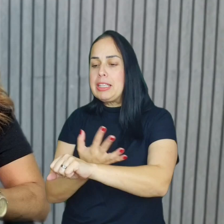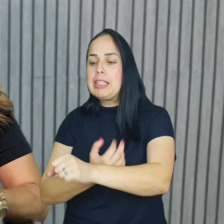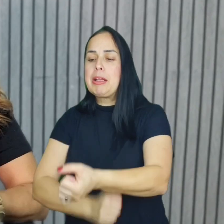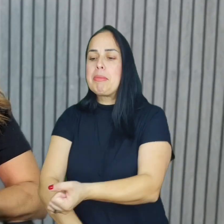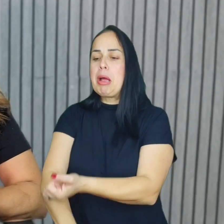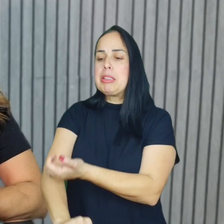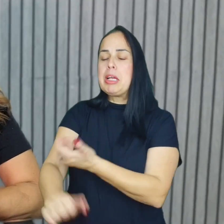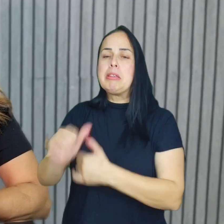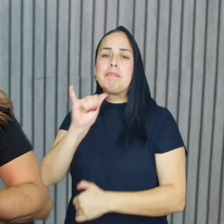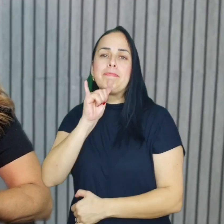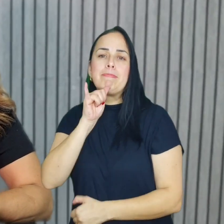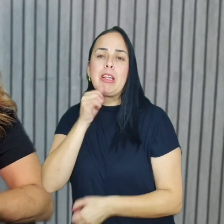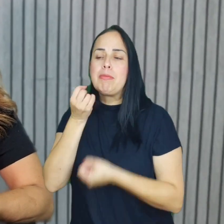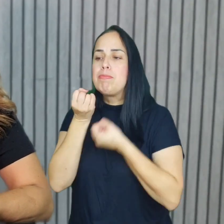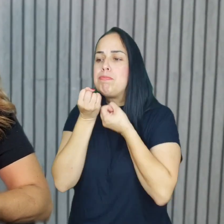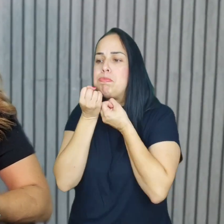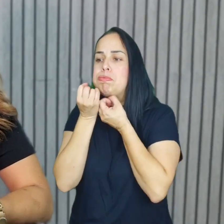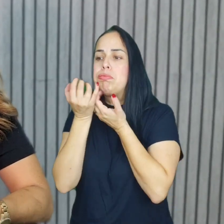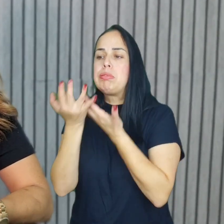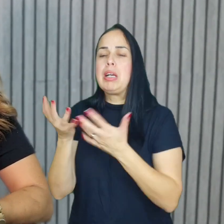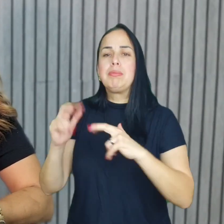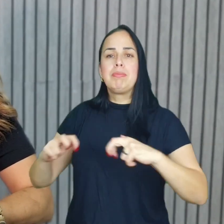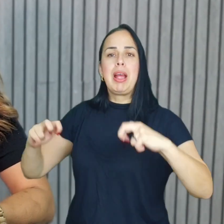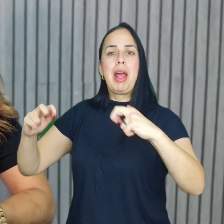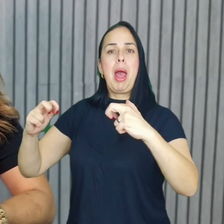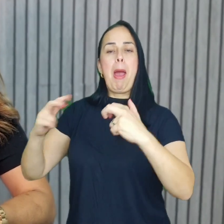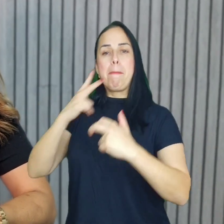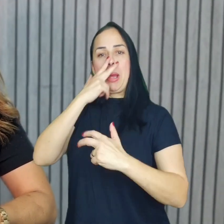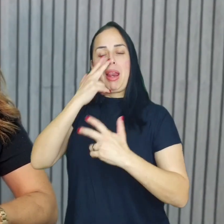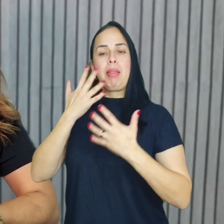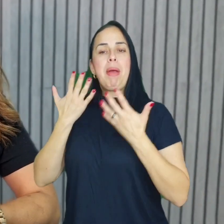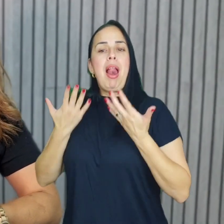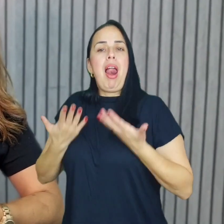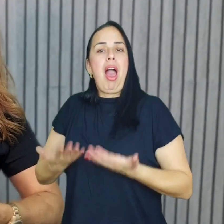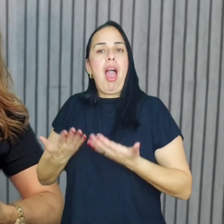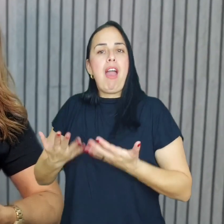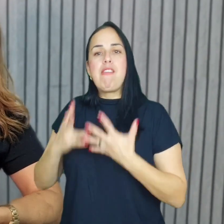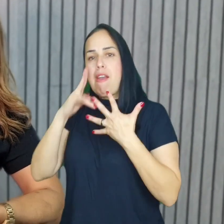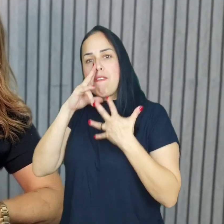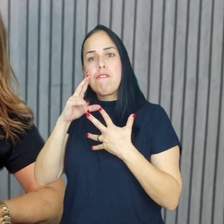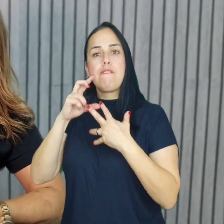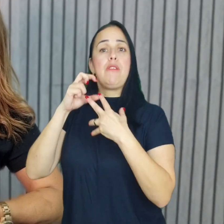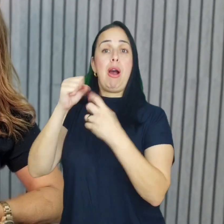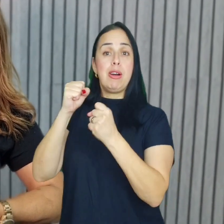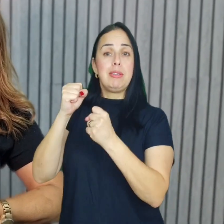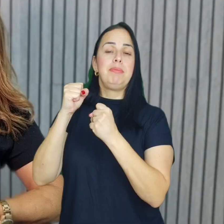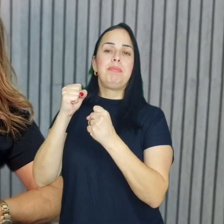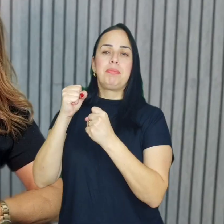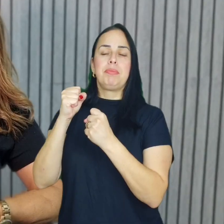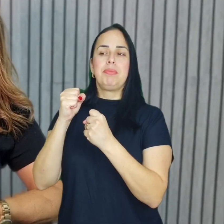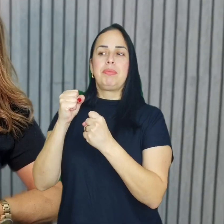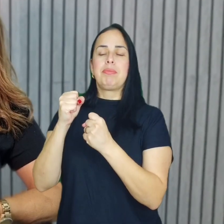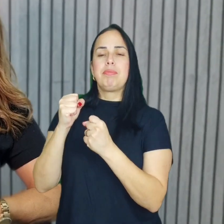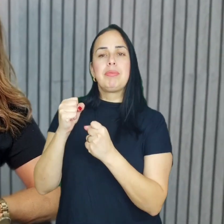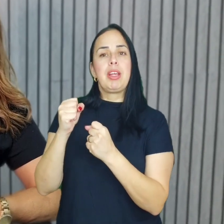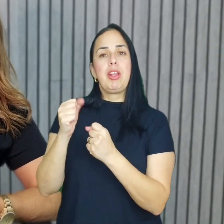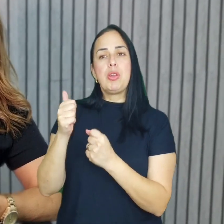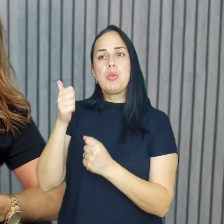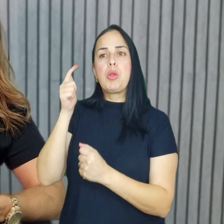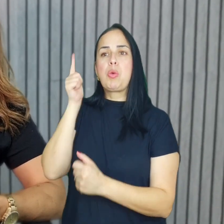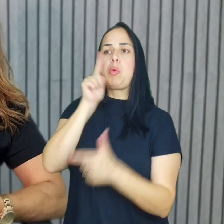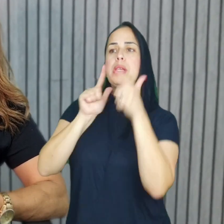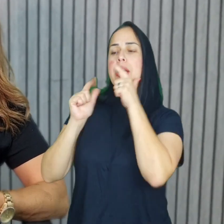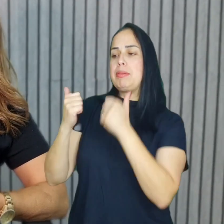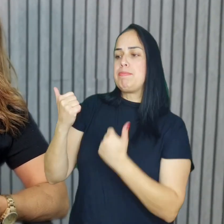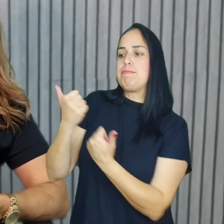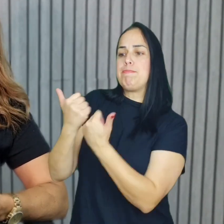tristezas, experiências, e aquilo ali acaba deixando a gente mais fortalecido. E a gente vê que a